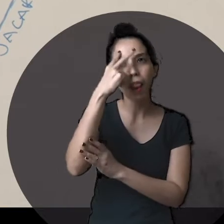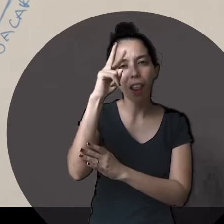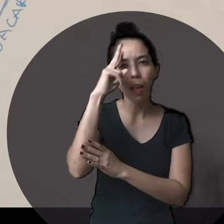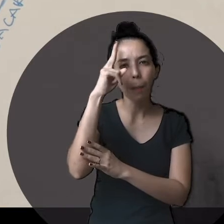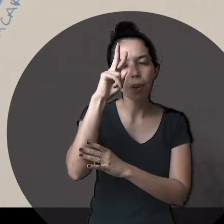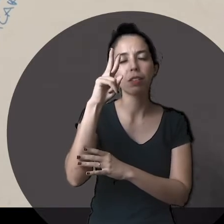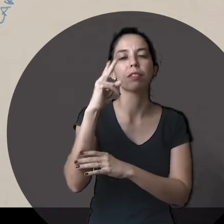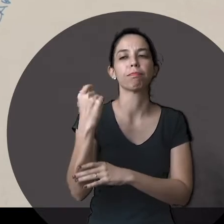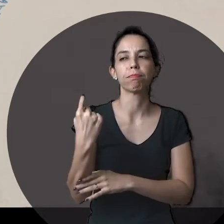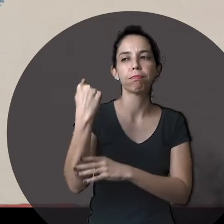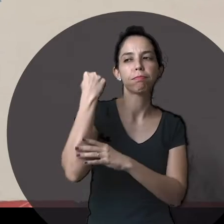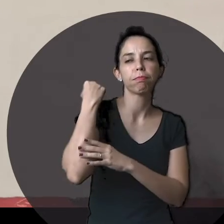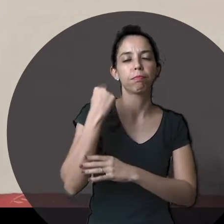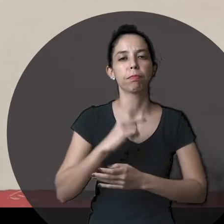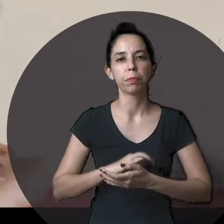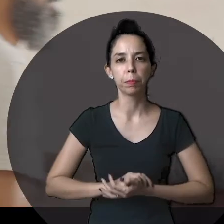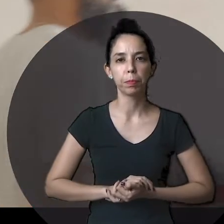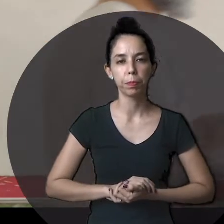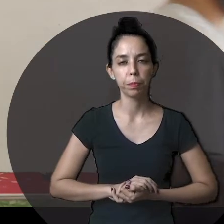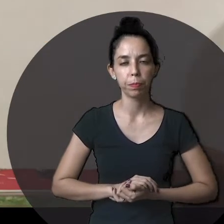de história e de memória.